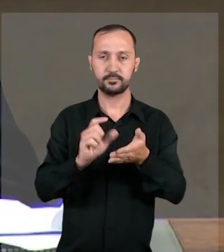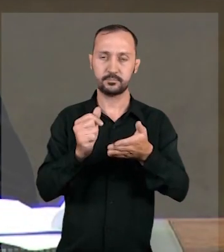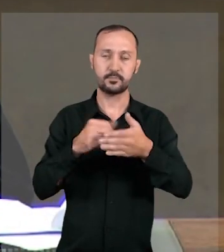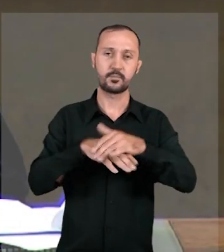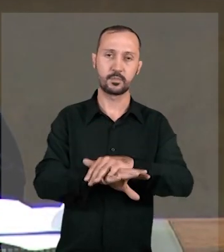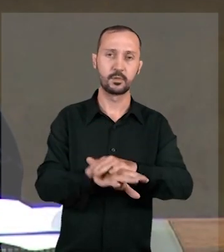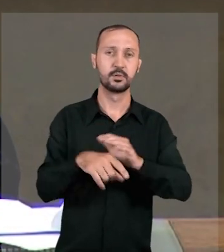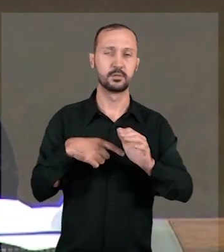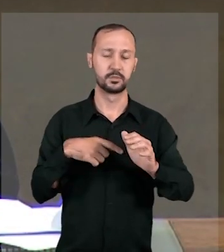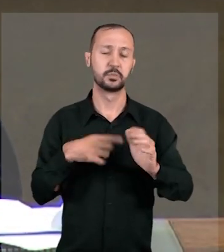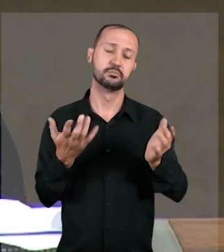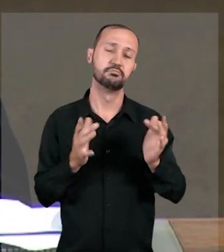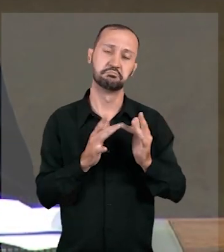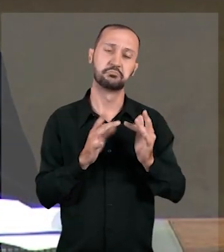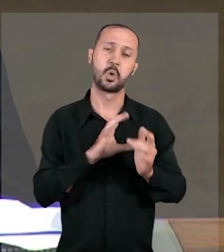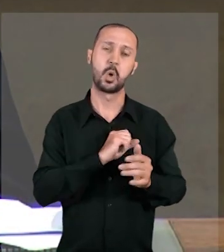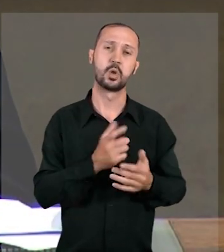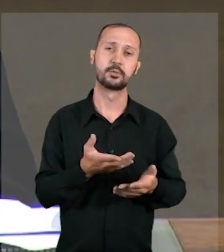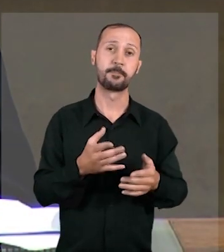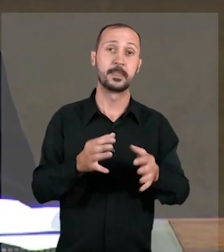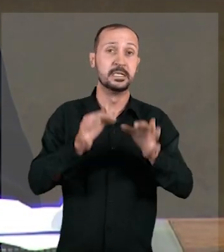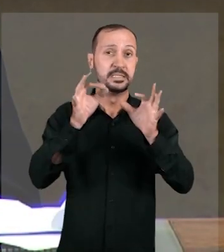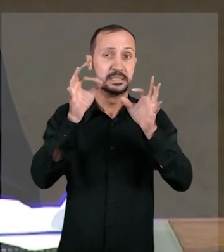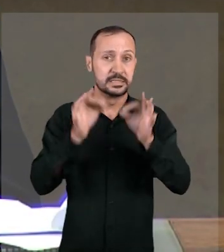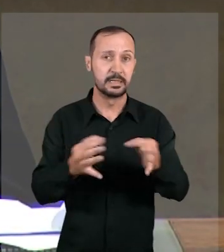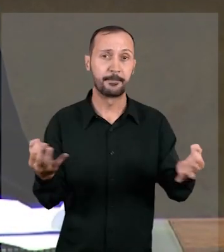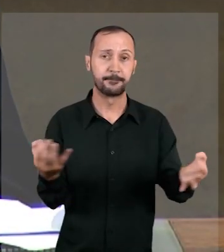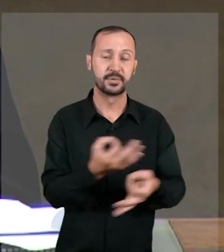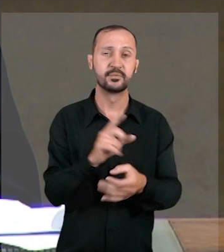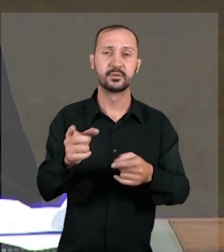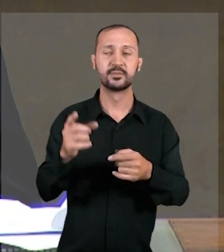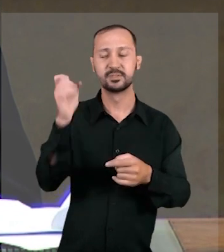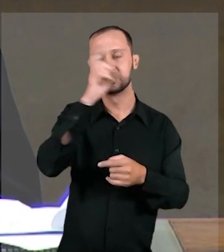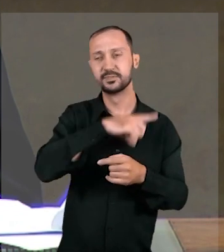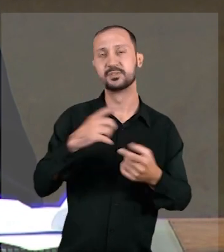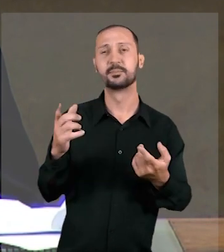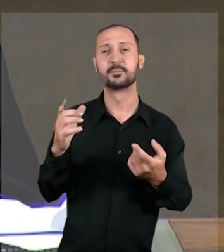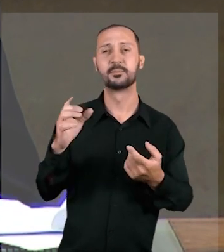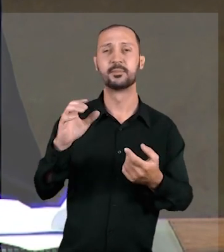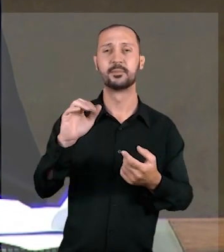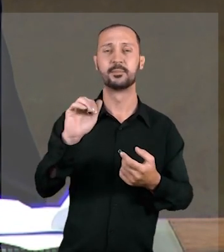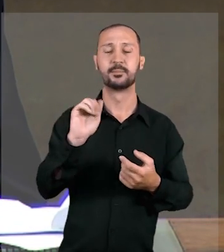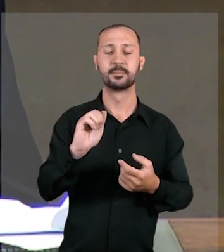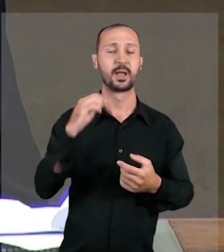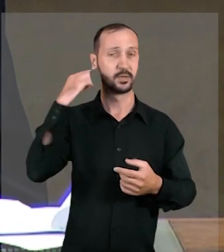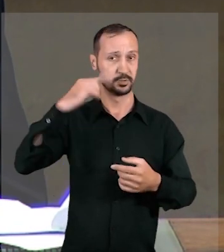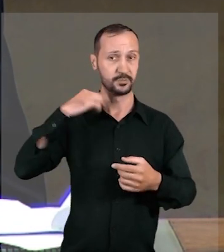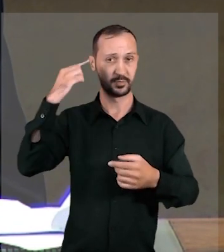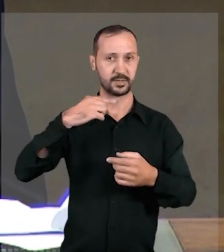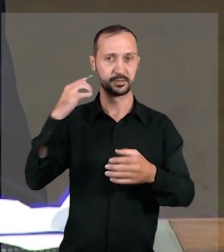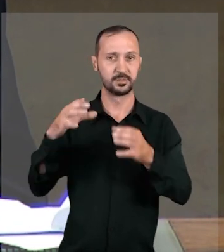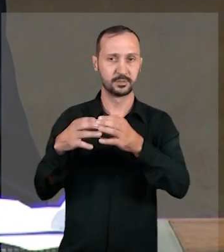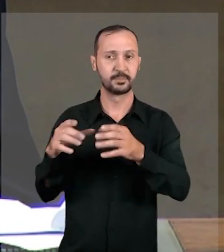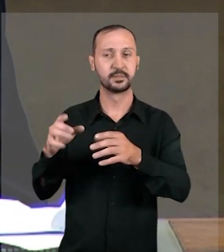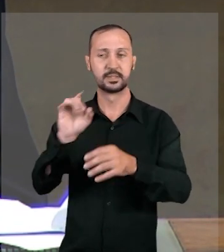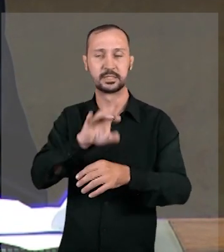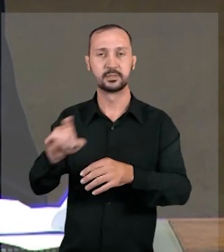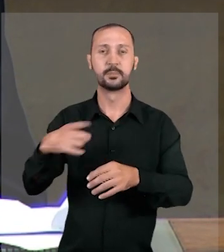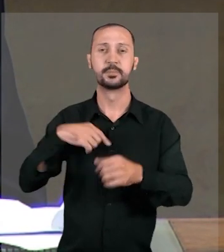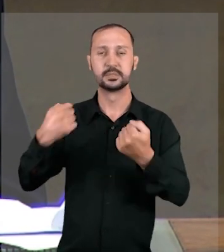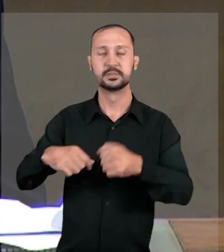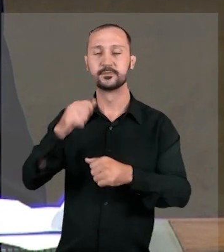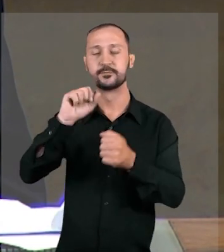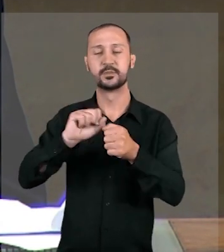tenho simpatia por esse modelo. Eu sei que ele não é o ideal para a advocacia, mas também a advocacia tem que fazer os seus